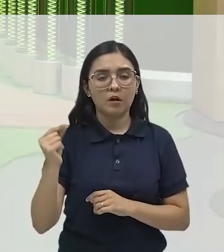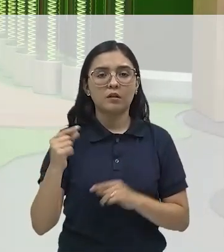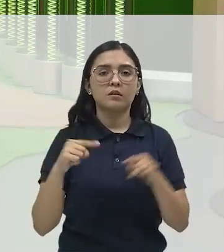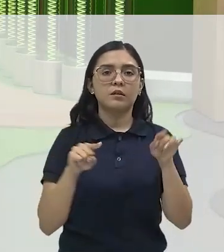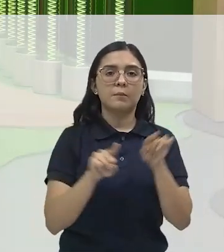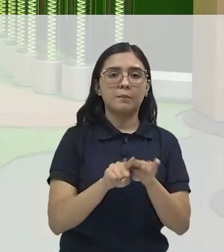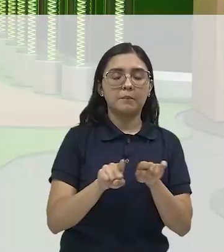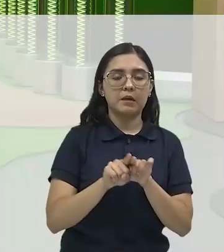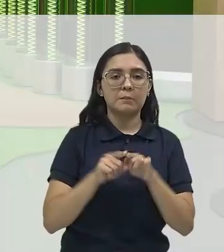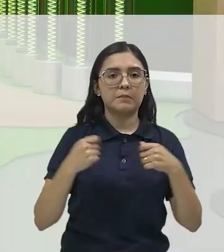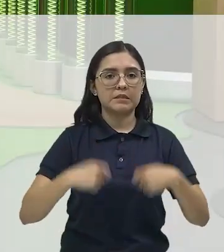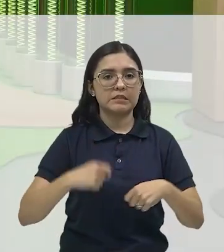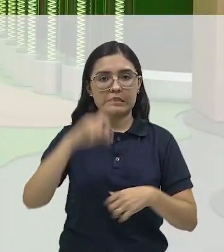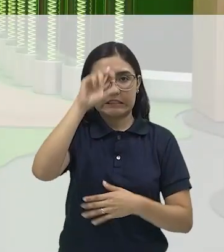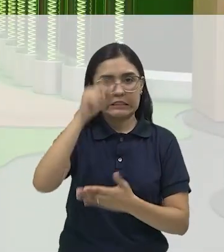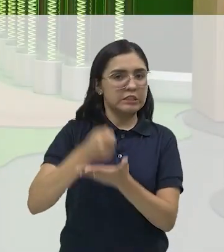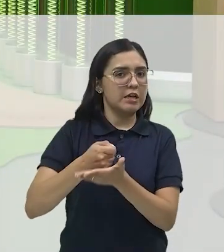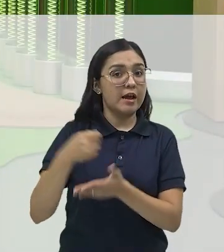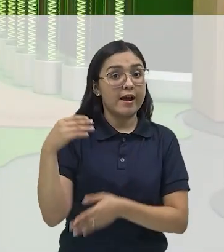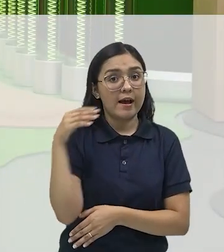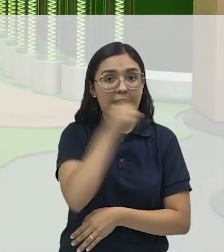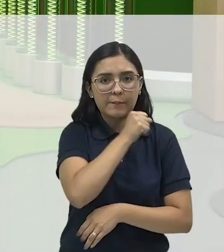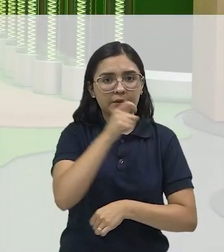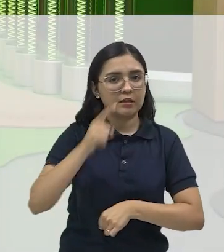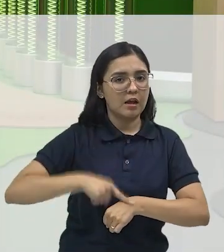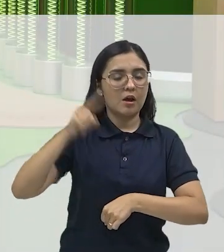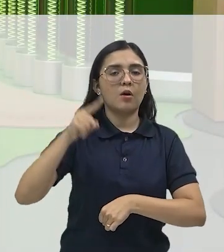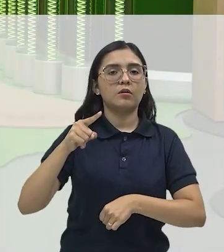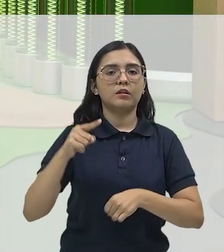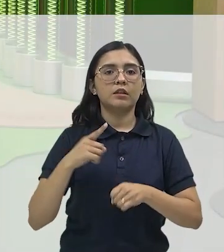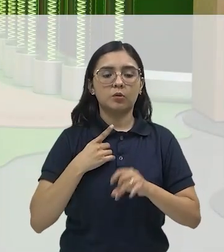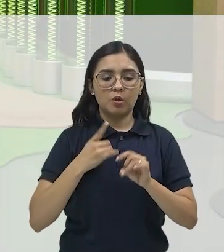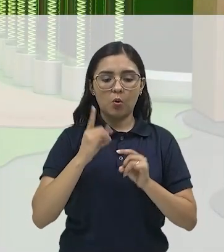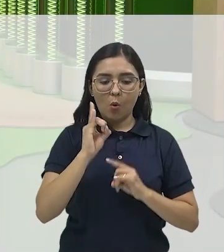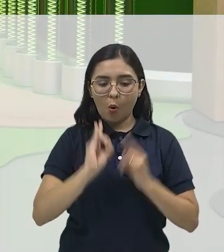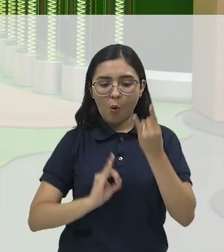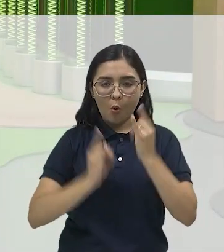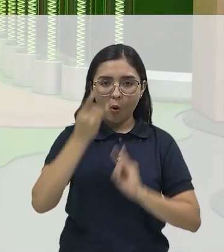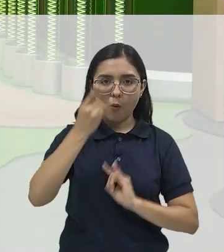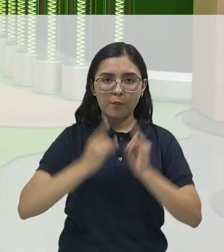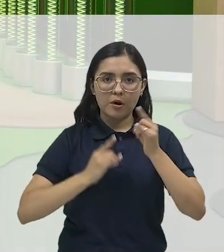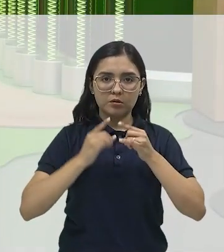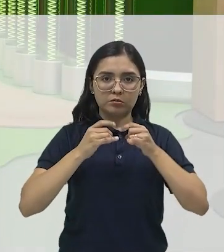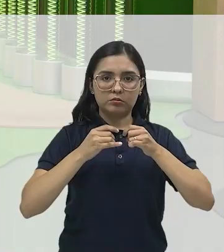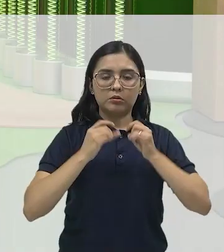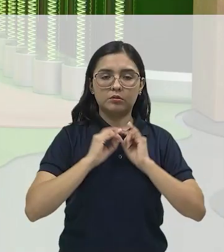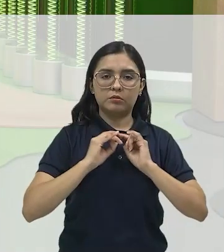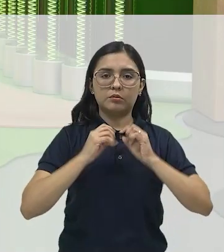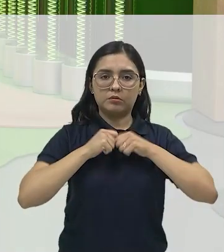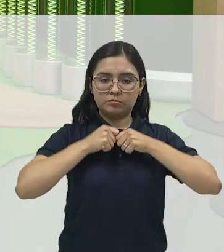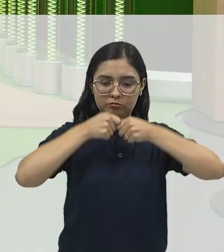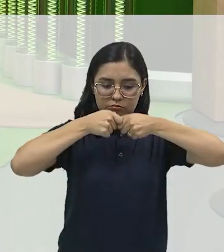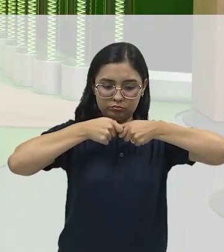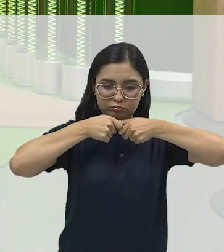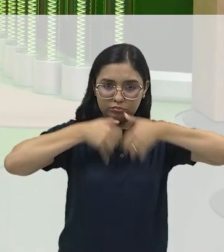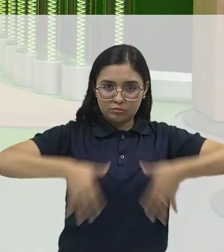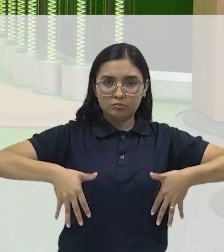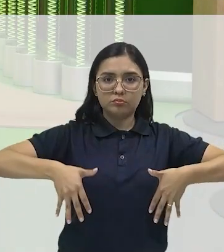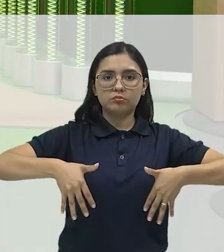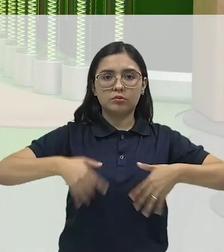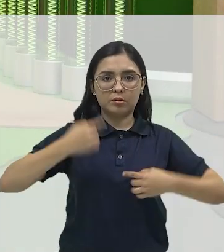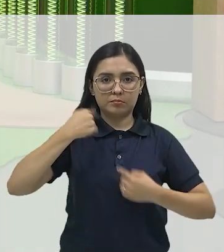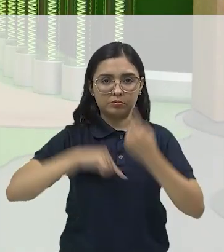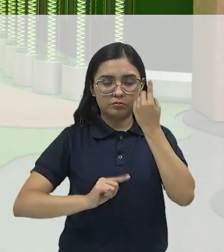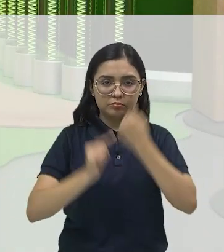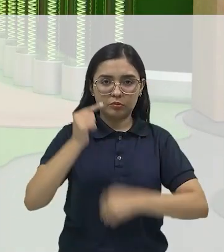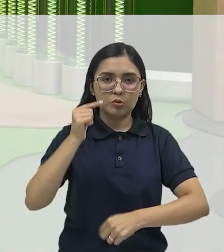precisa ter uma decisão rápida, nós temos aí hormônios sendo lançados na nossa corrente sanguínea